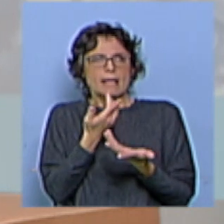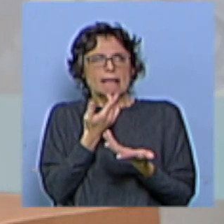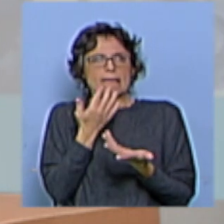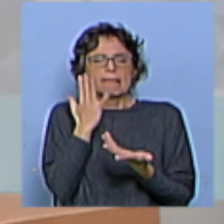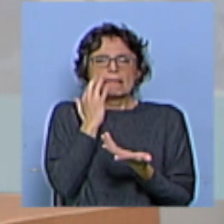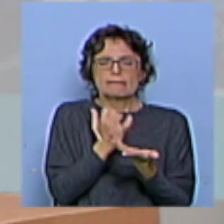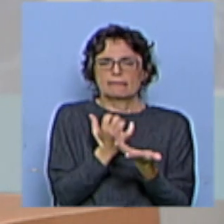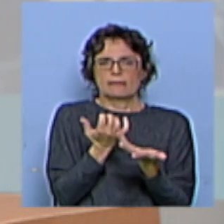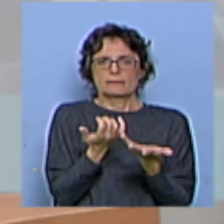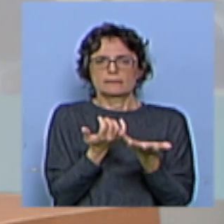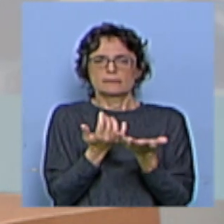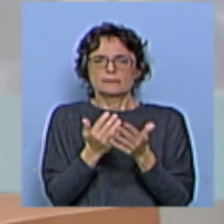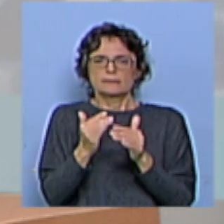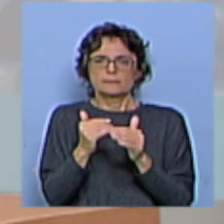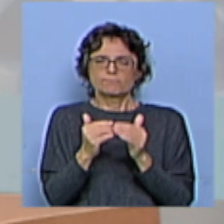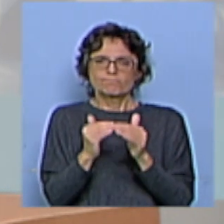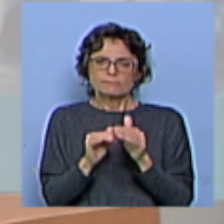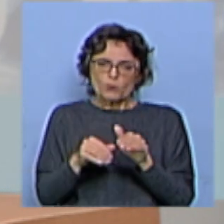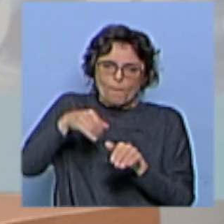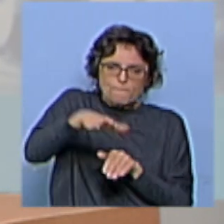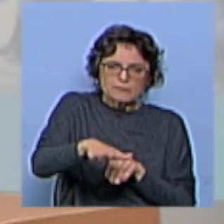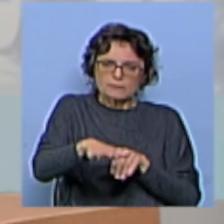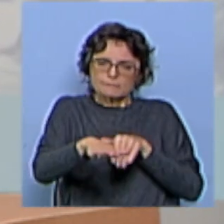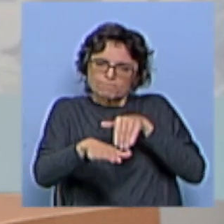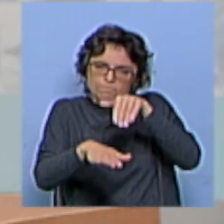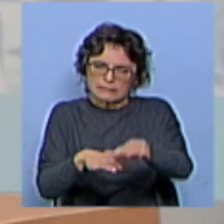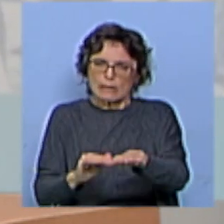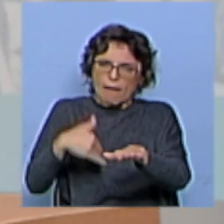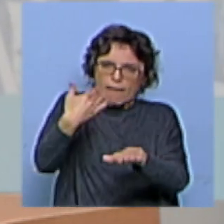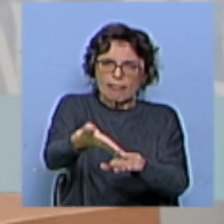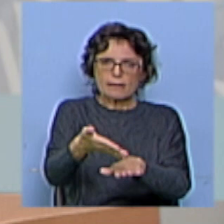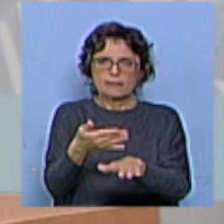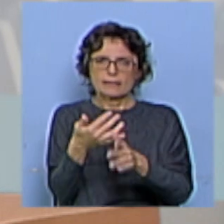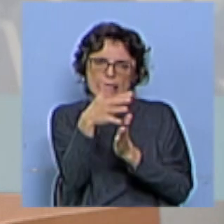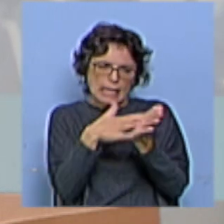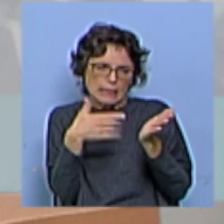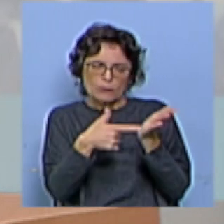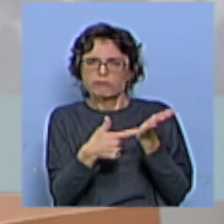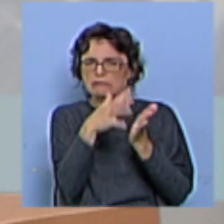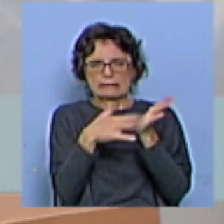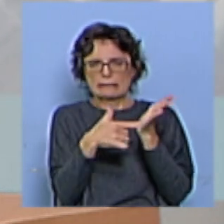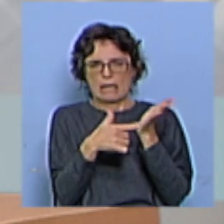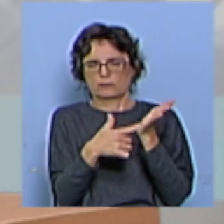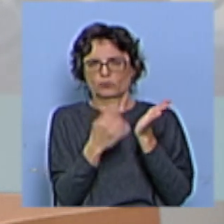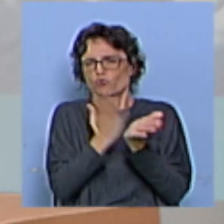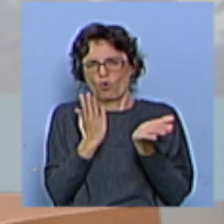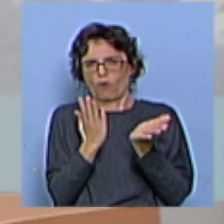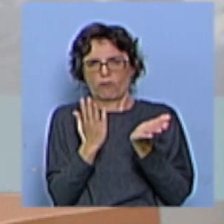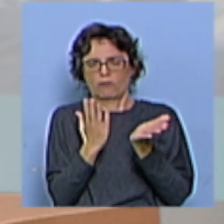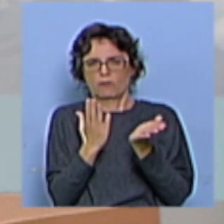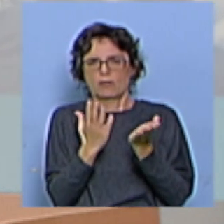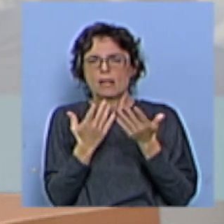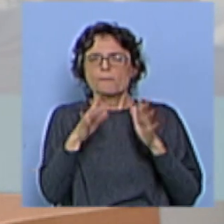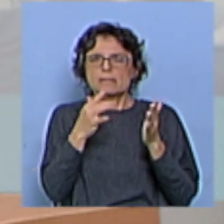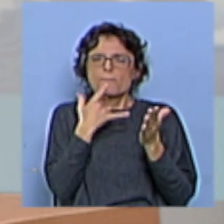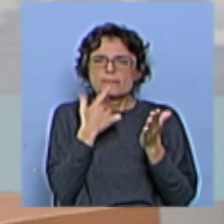leitura material, enfim, dos objetos artísticos, mas conseguir compreendê-los justamente nestes seus contextos de devoção, de fé,